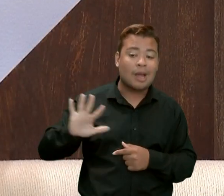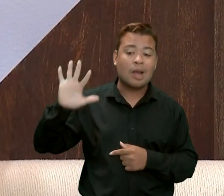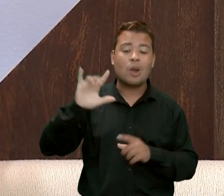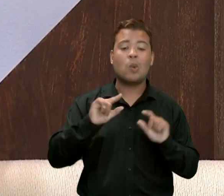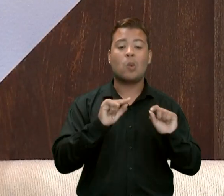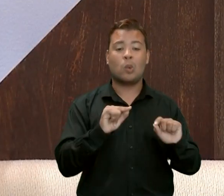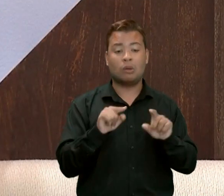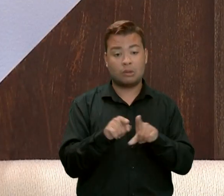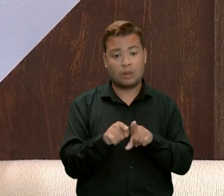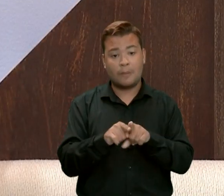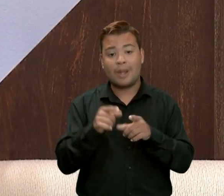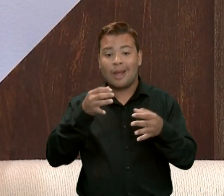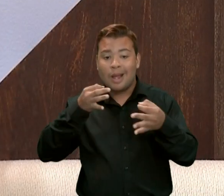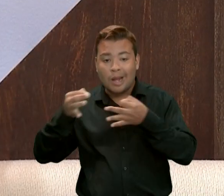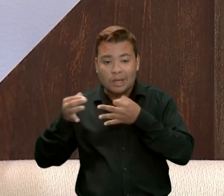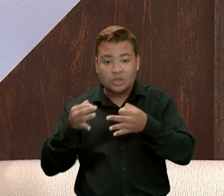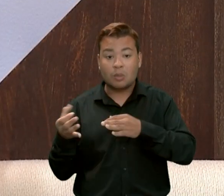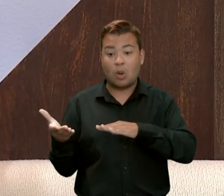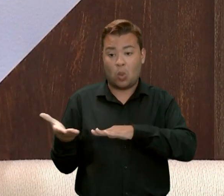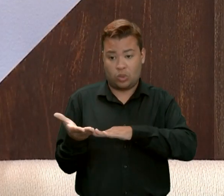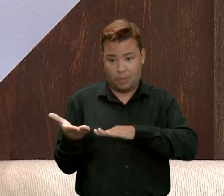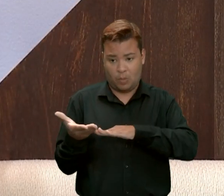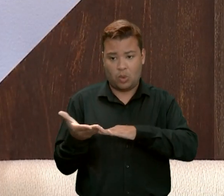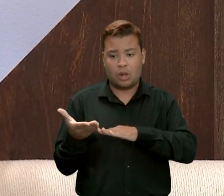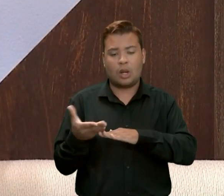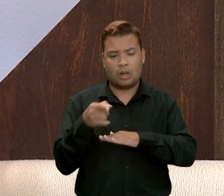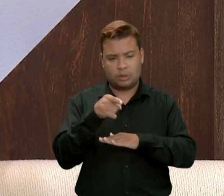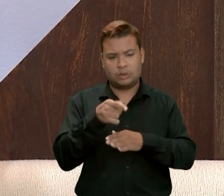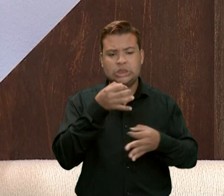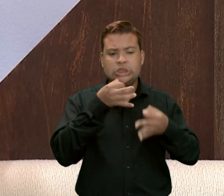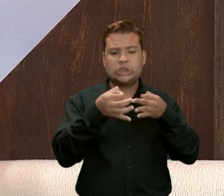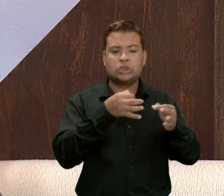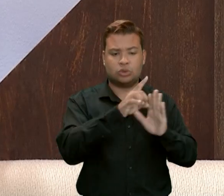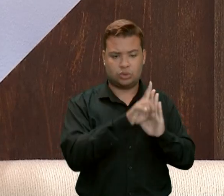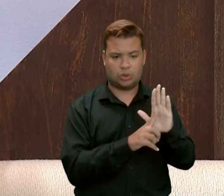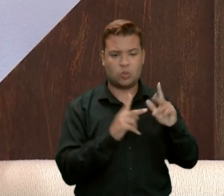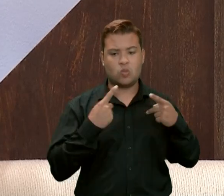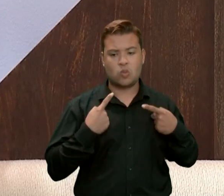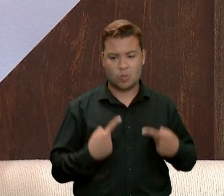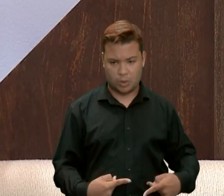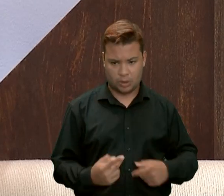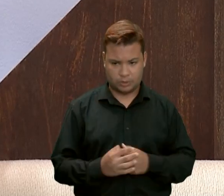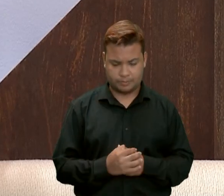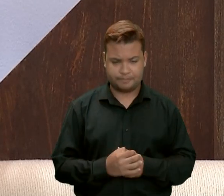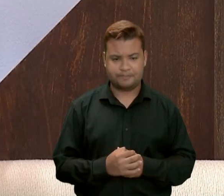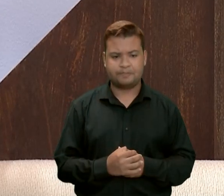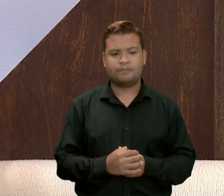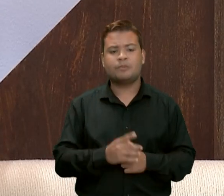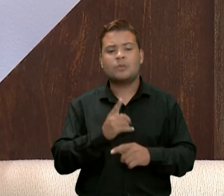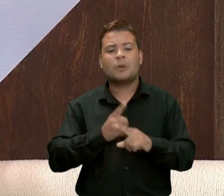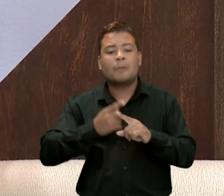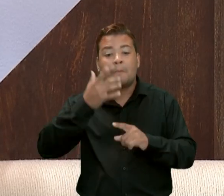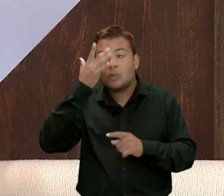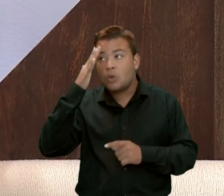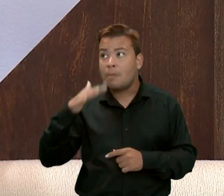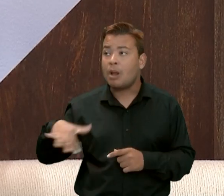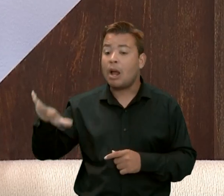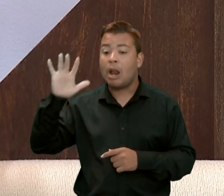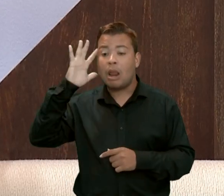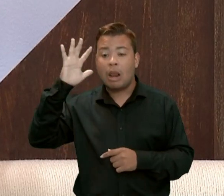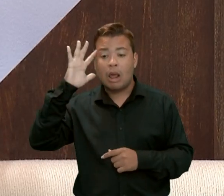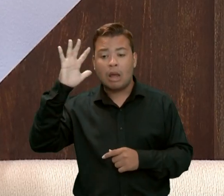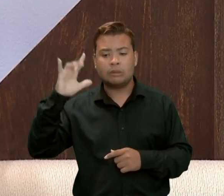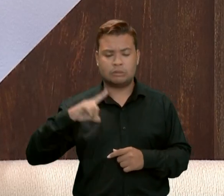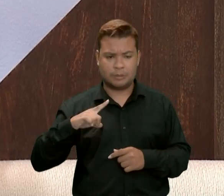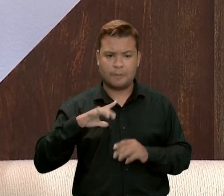a crítica contemporânea aos direitos humanos, que é muito grande. Não é só uma crítica que as pessoas, de forma geral, têm. Existe uma crítica